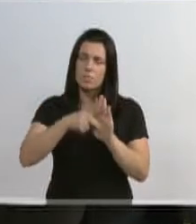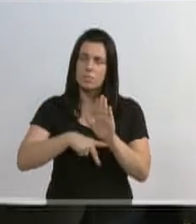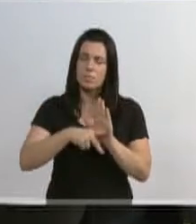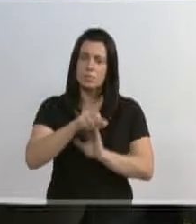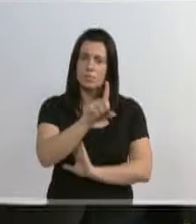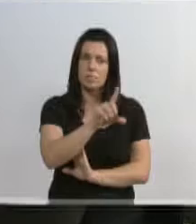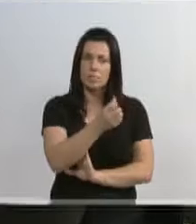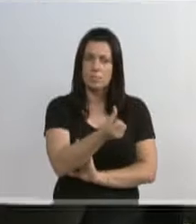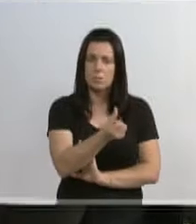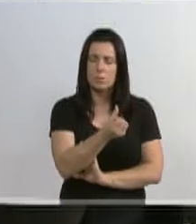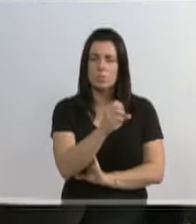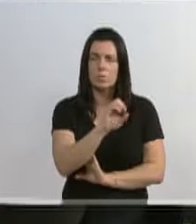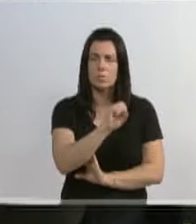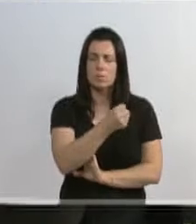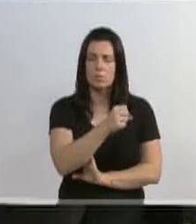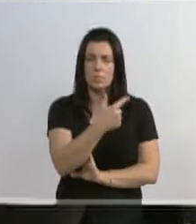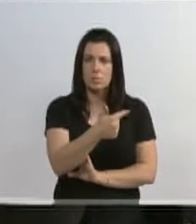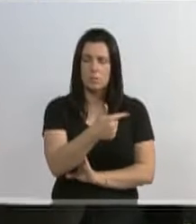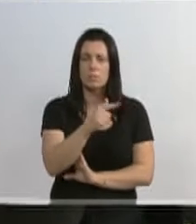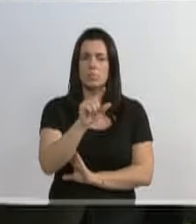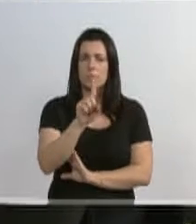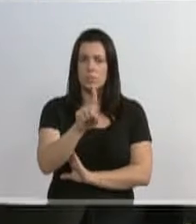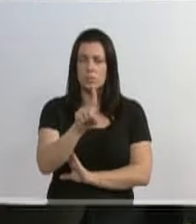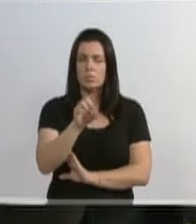projetos 1682,